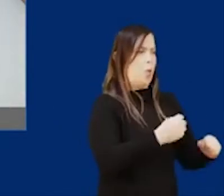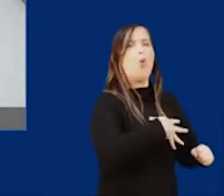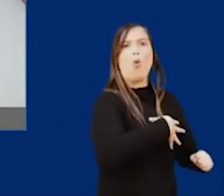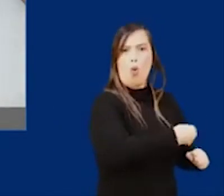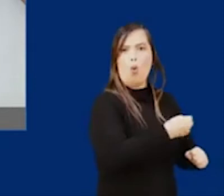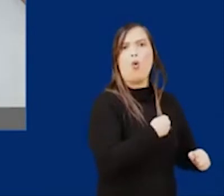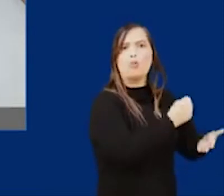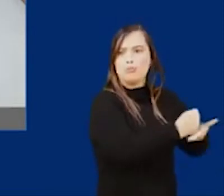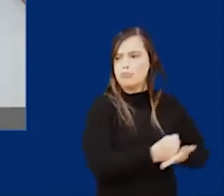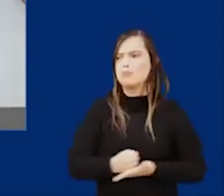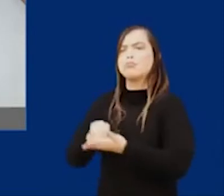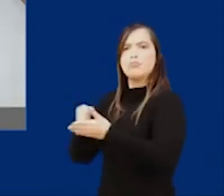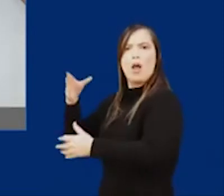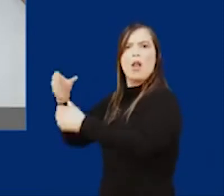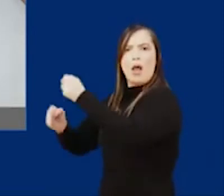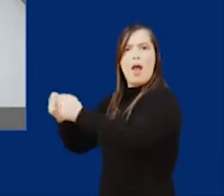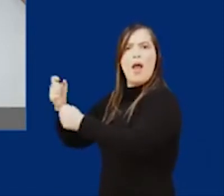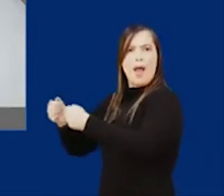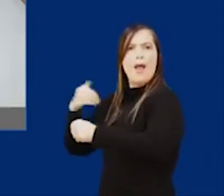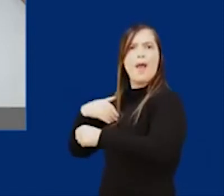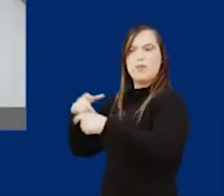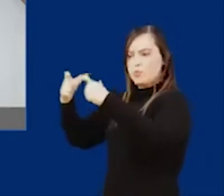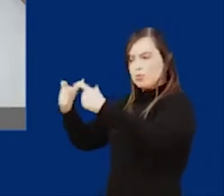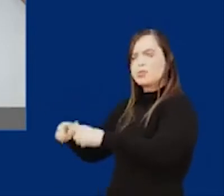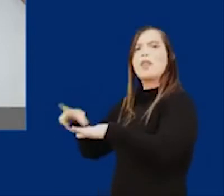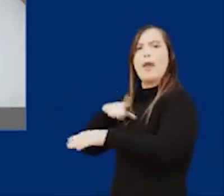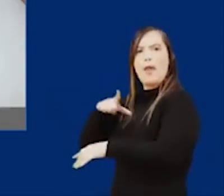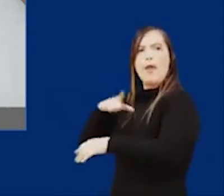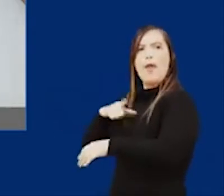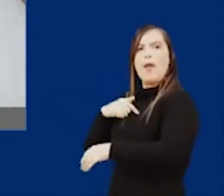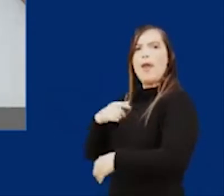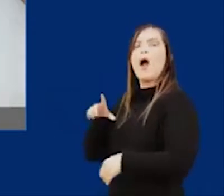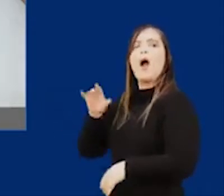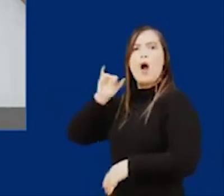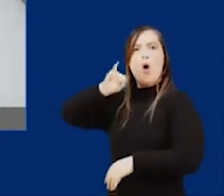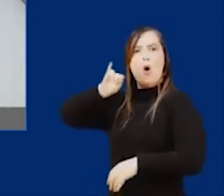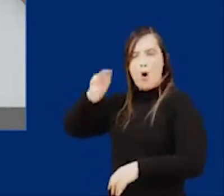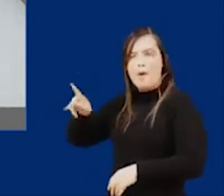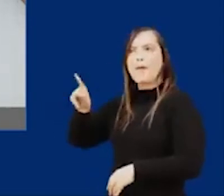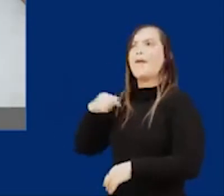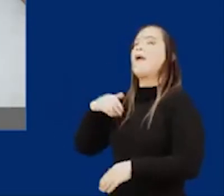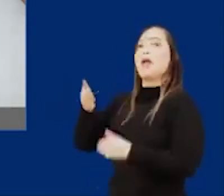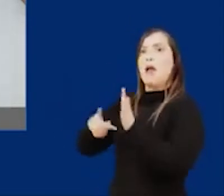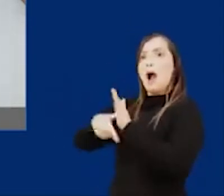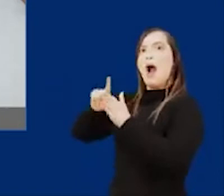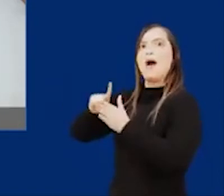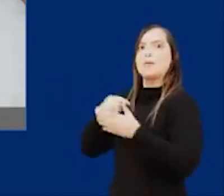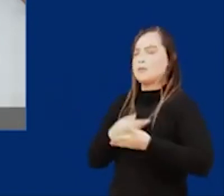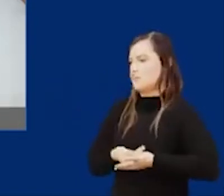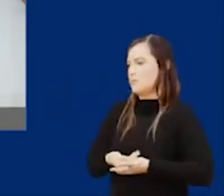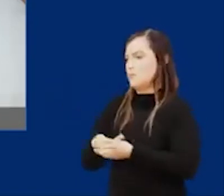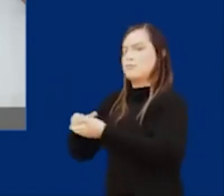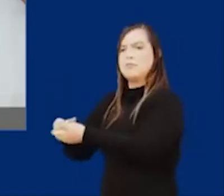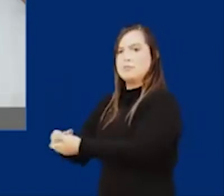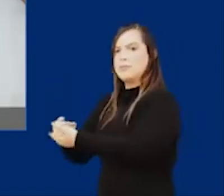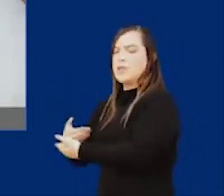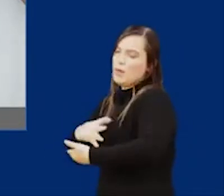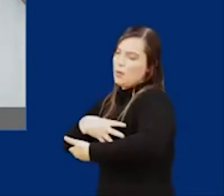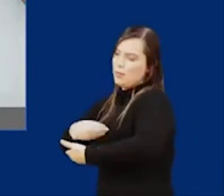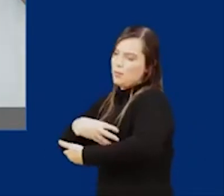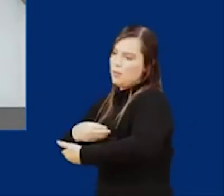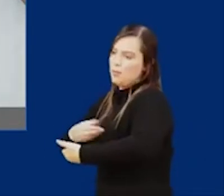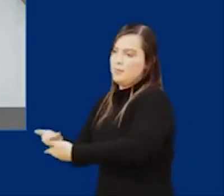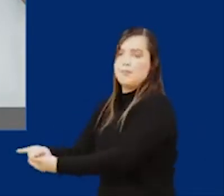na creche. Tem espaço para a mãe chegar e poder dar de mamar para o filho antes de deixar, assim que pega a criança, dá de mamar de novo, né?